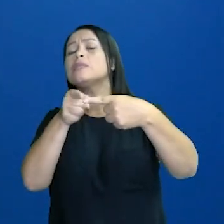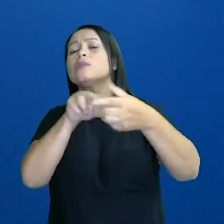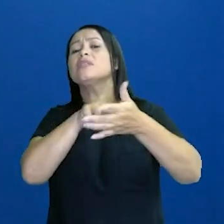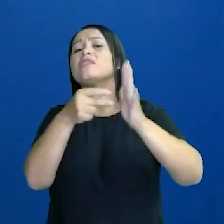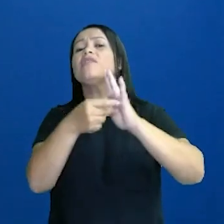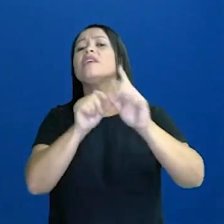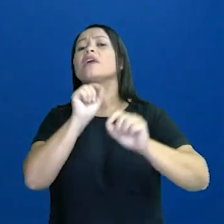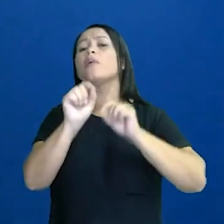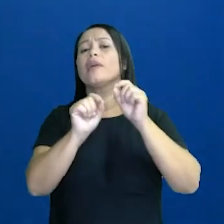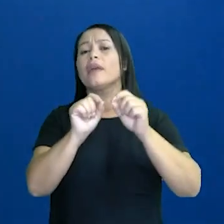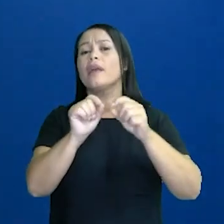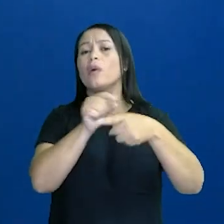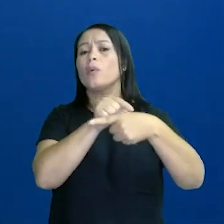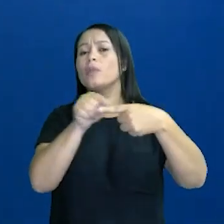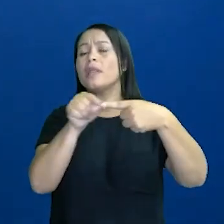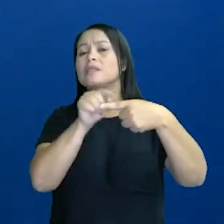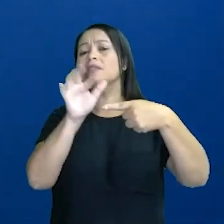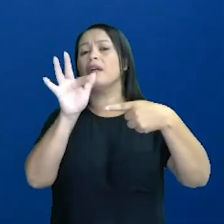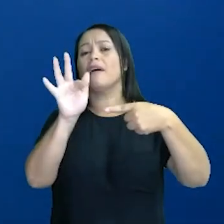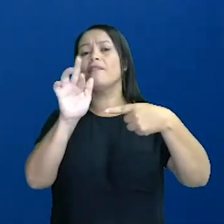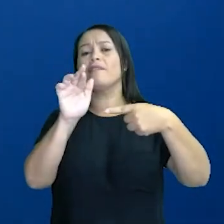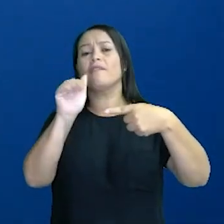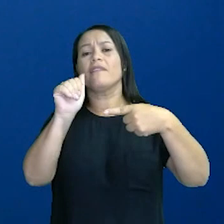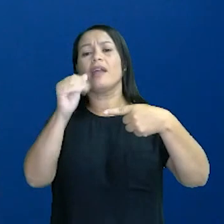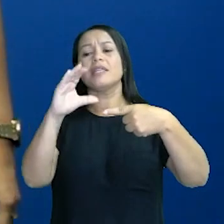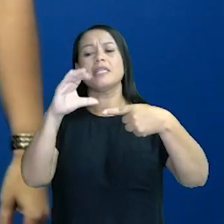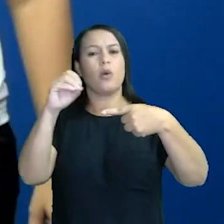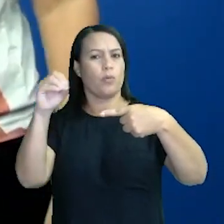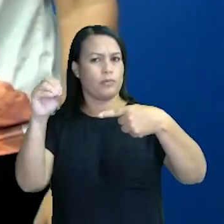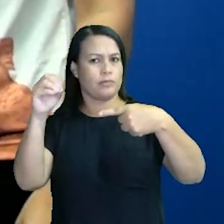de traço da fração, tá certo?